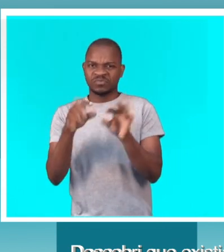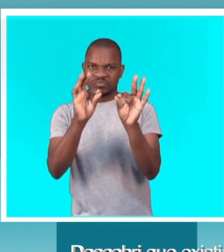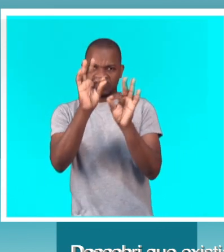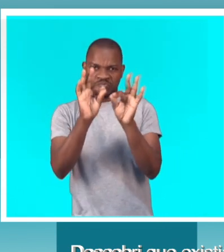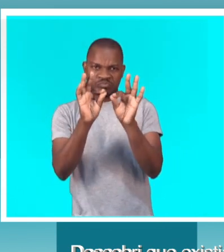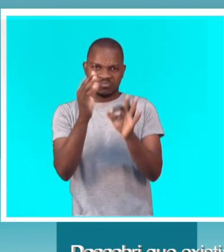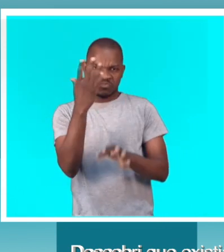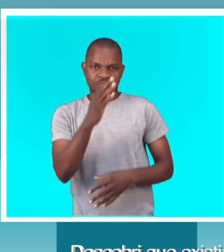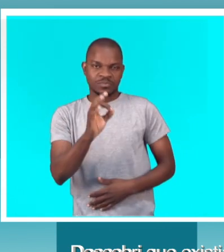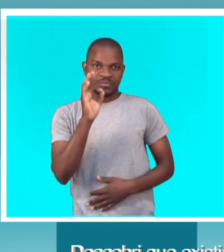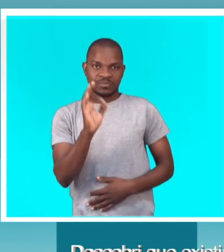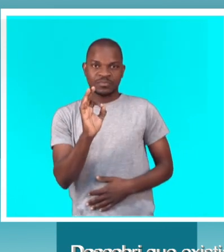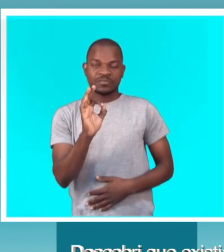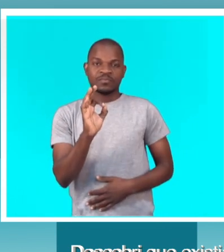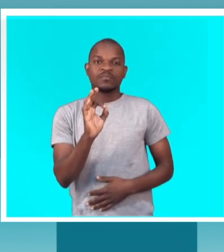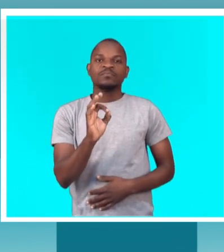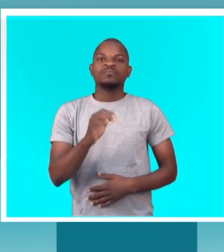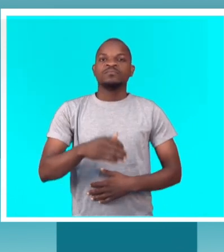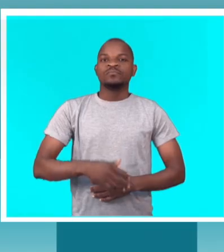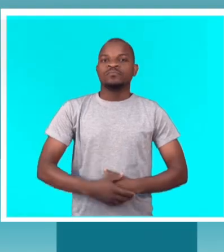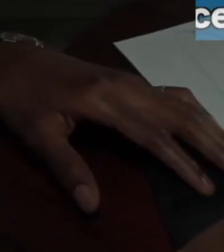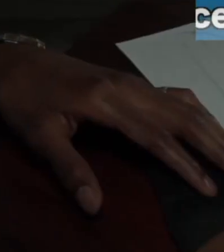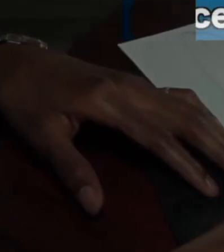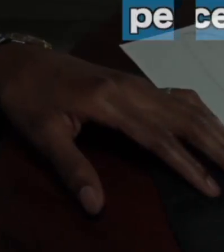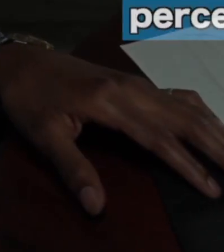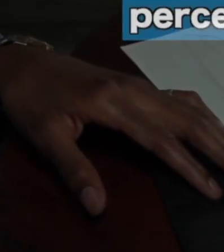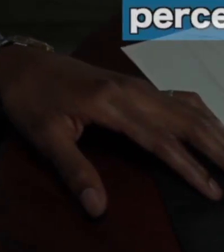coisa, deixar a imagem com mais vida, o desenho com mais vida.